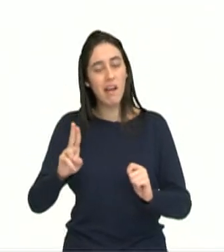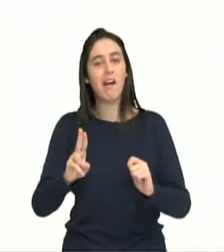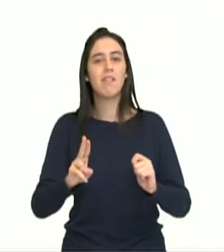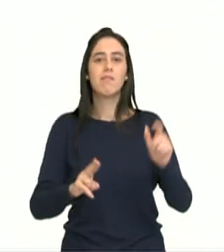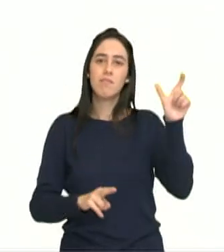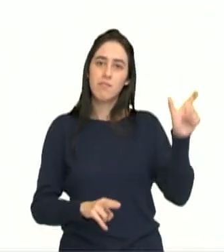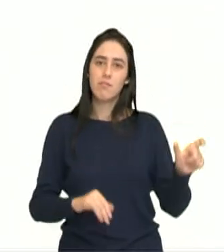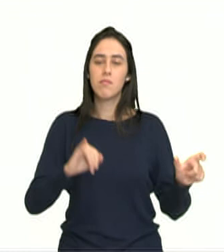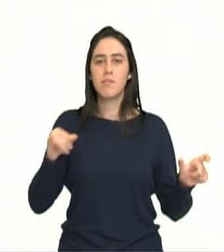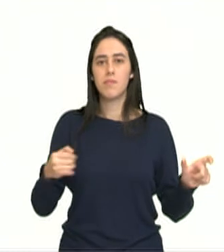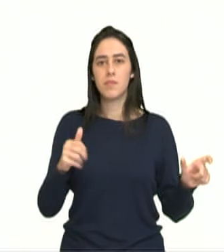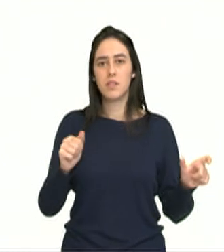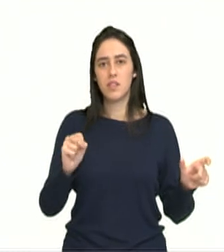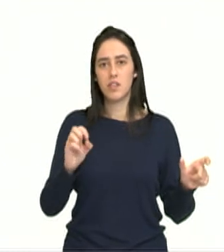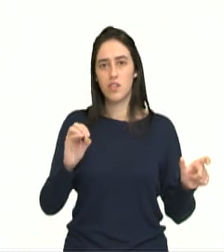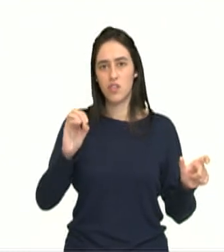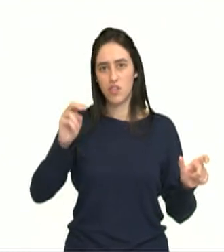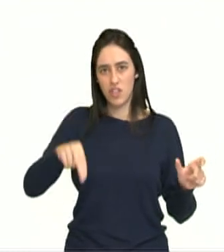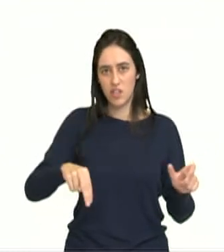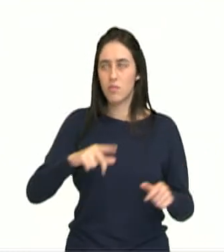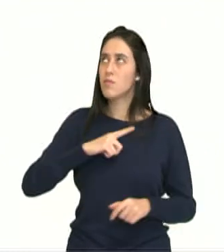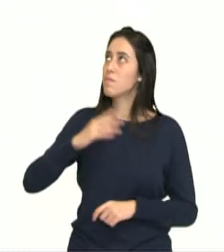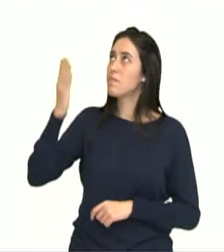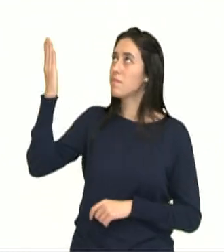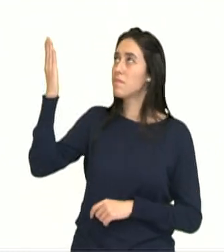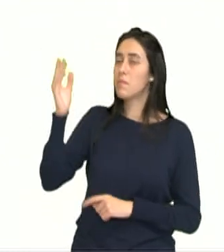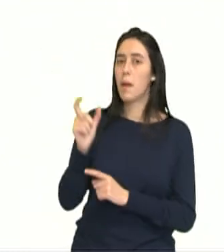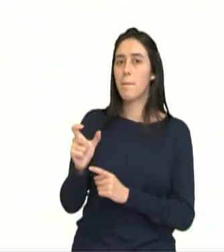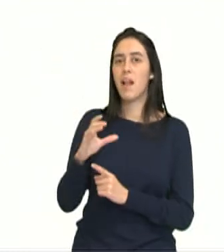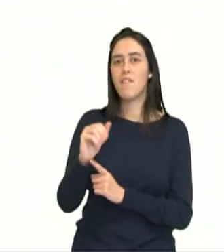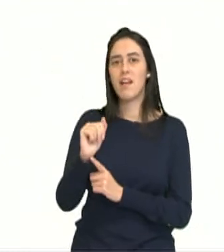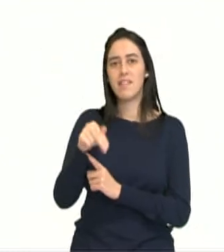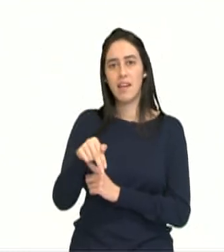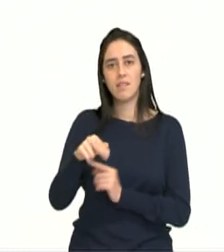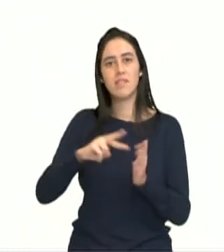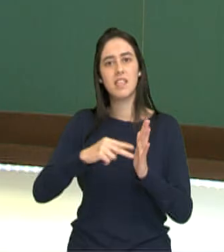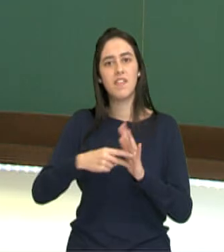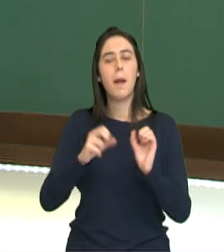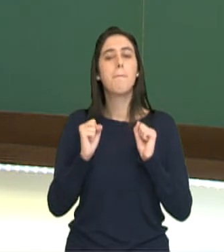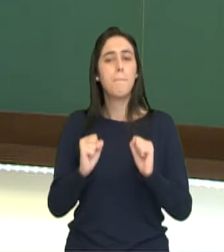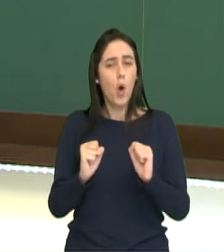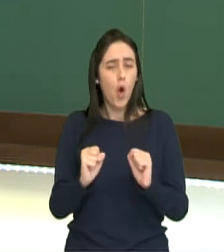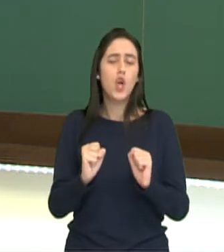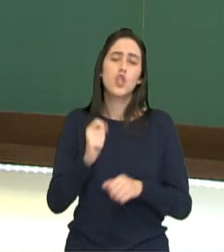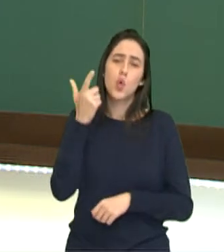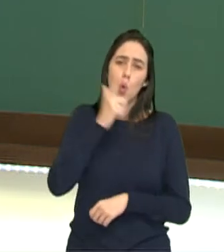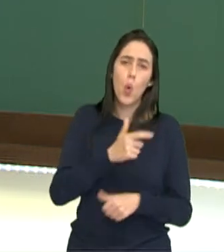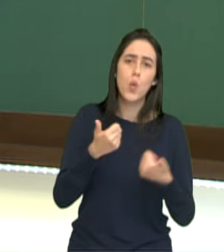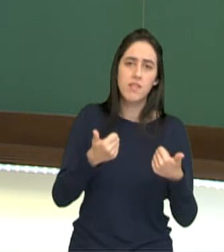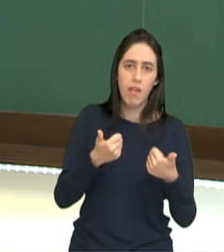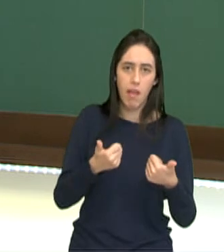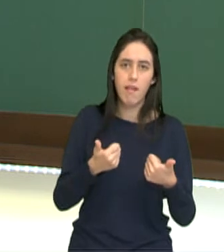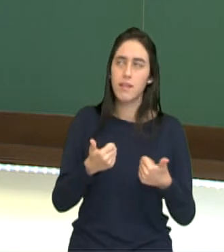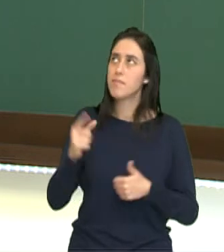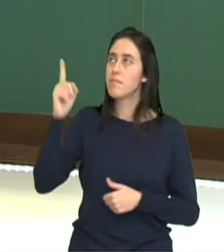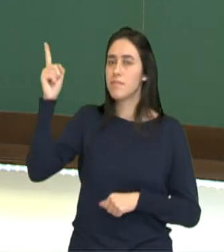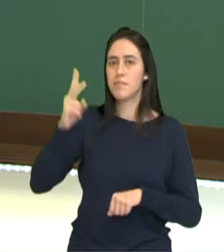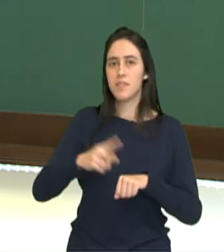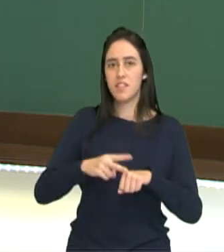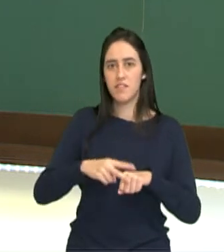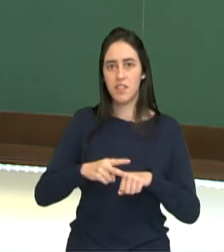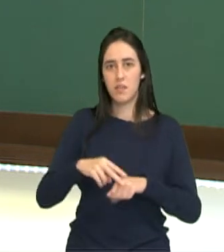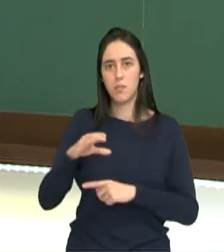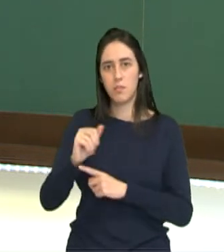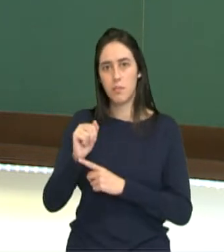como pode ou consegue, tá? Pode ser usado pelo Jason, então indica, né, toda vez que você tem o verbo modal, o verbo to